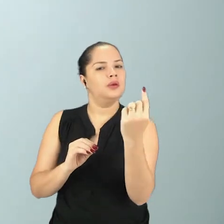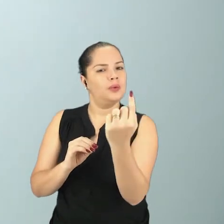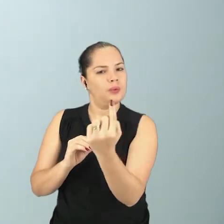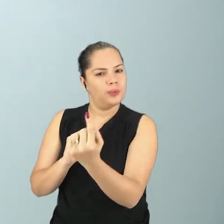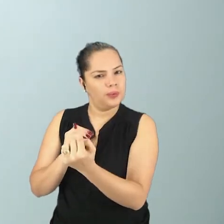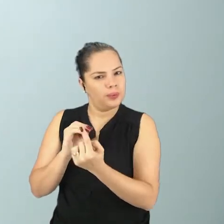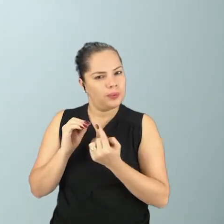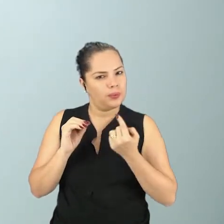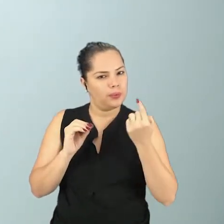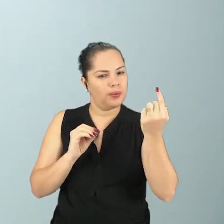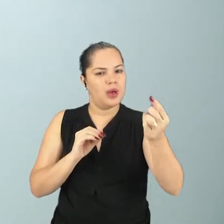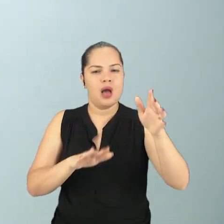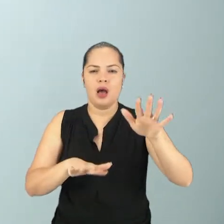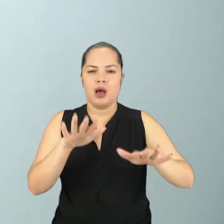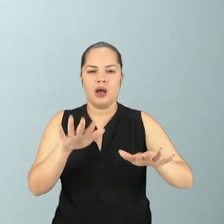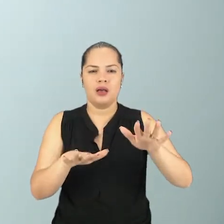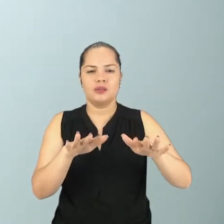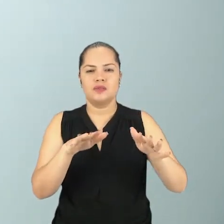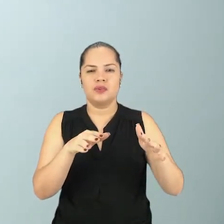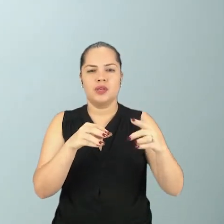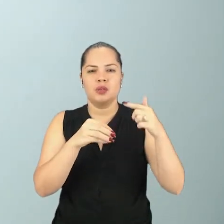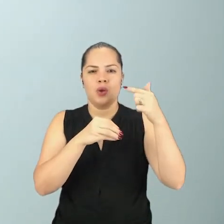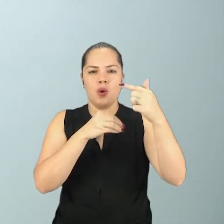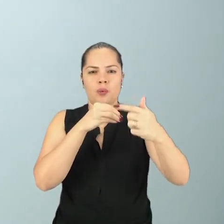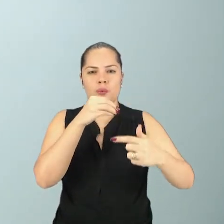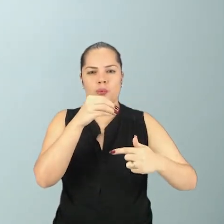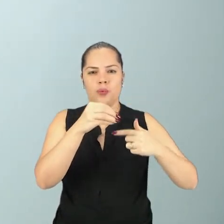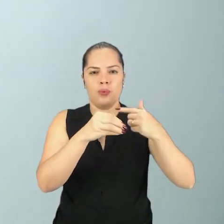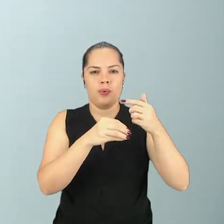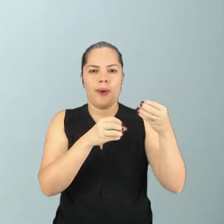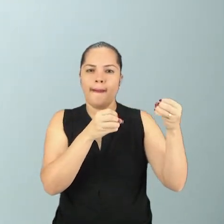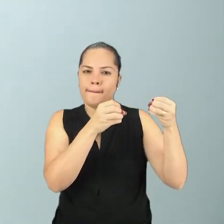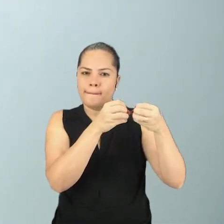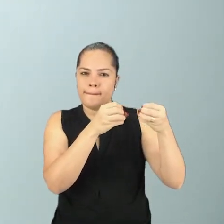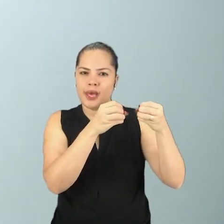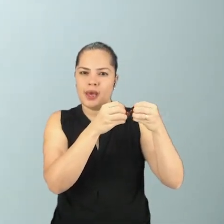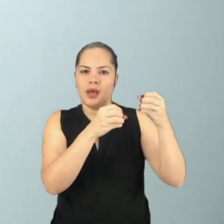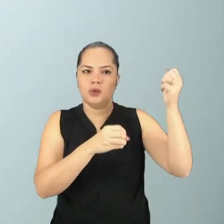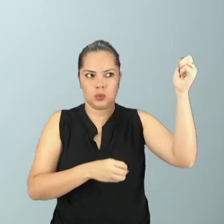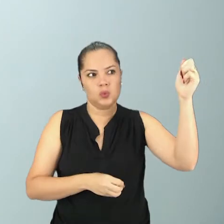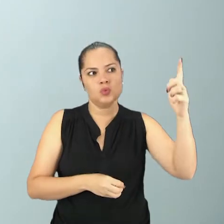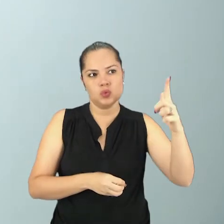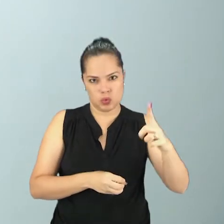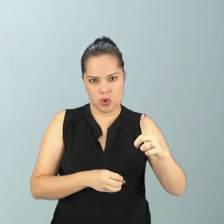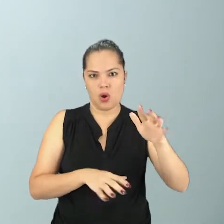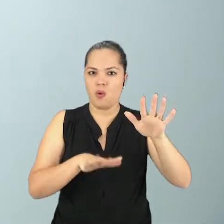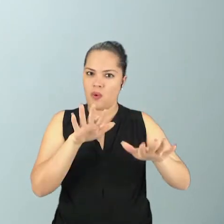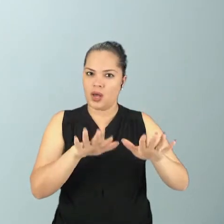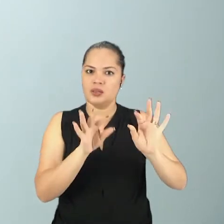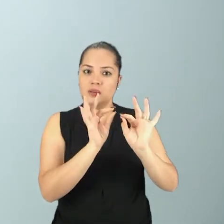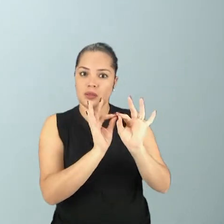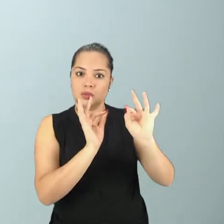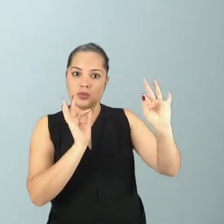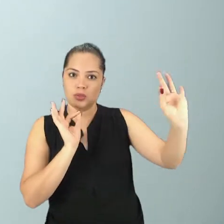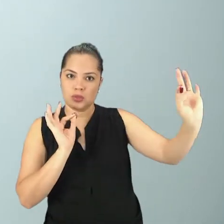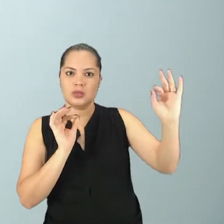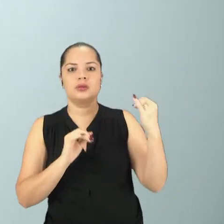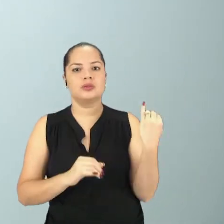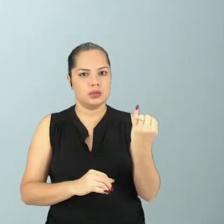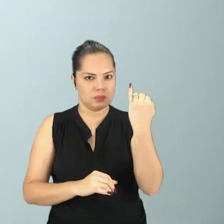vai estar mais próximo do Sol, em determinado tempo ele vai estar mais, né, distante, tá? Então essa órbita elíptica ela é muito importante,